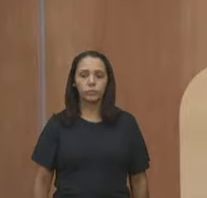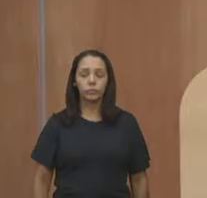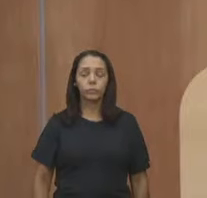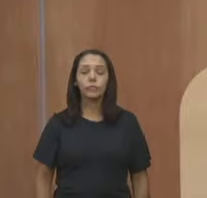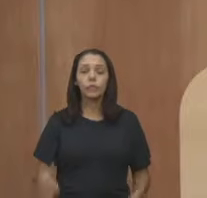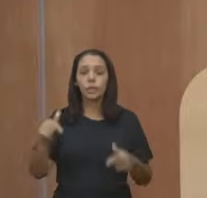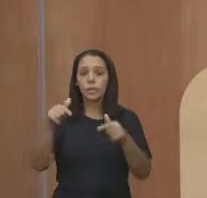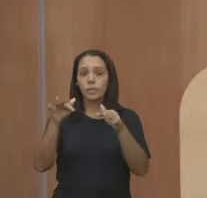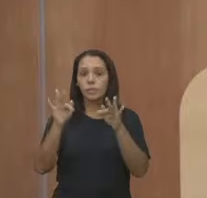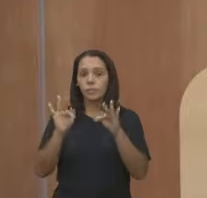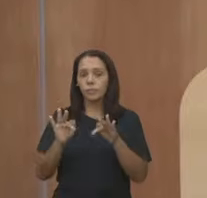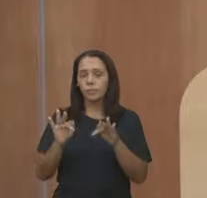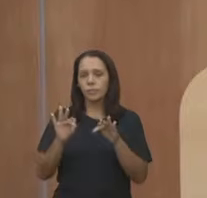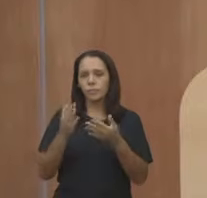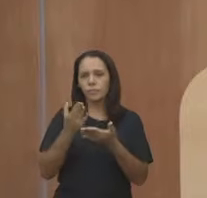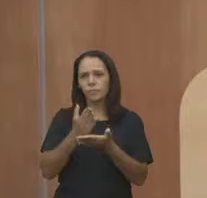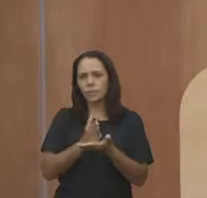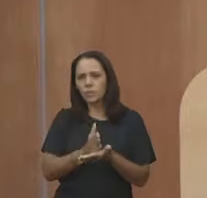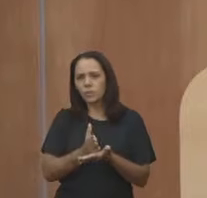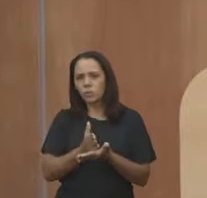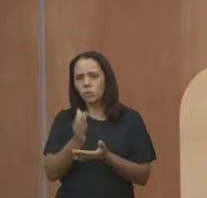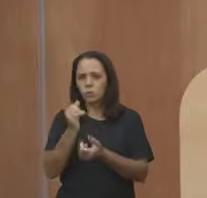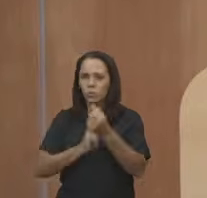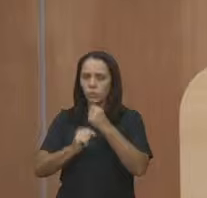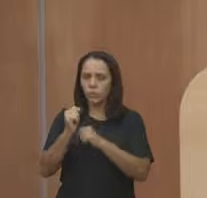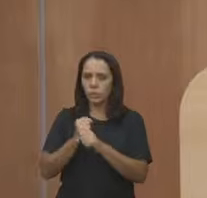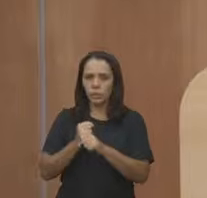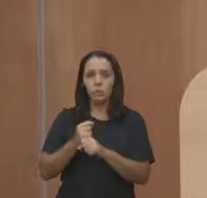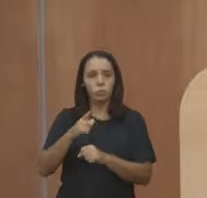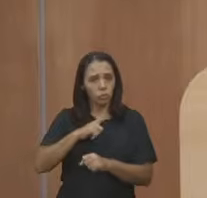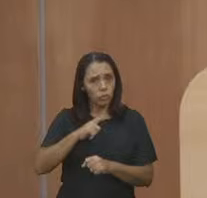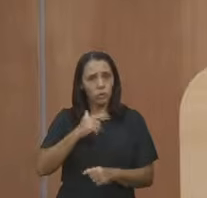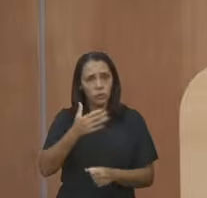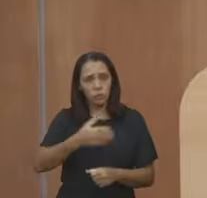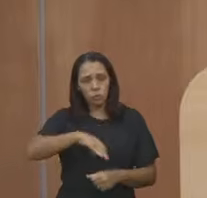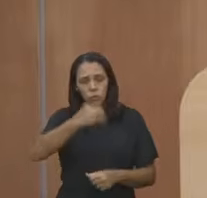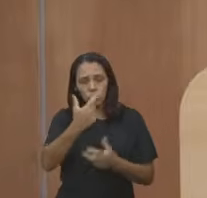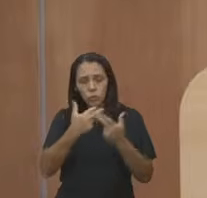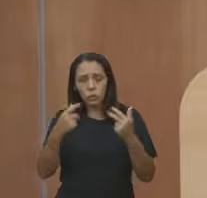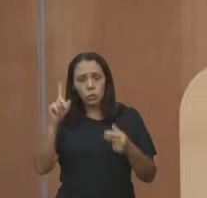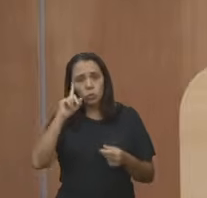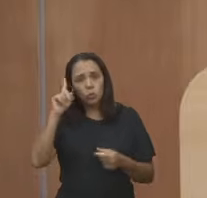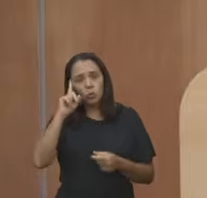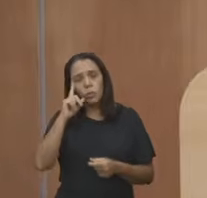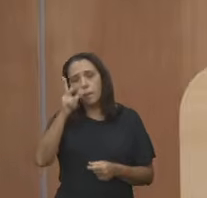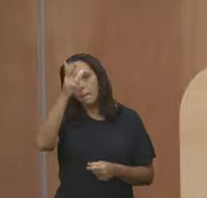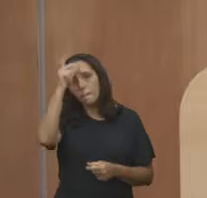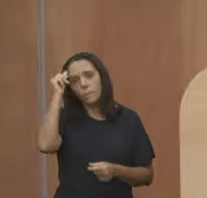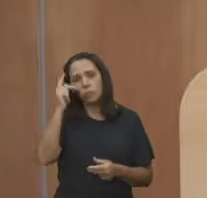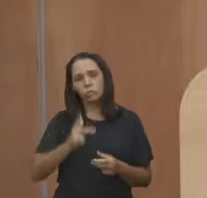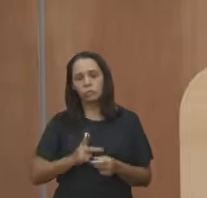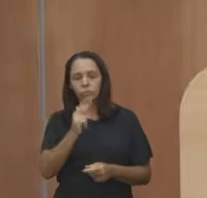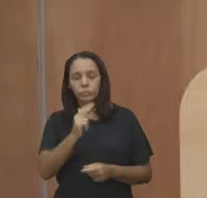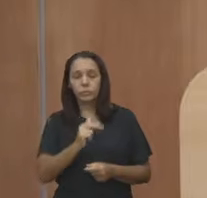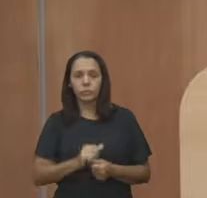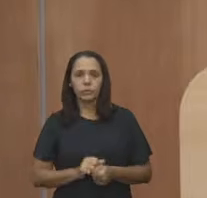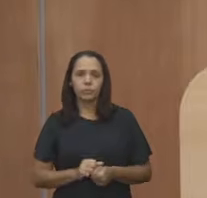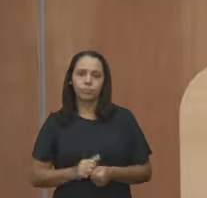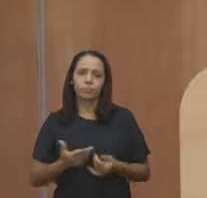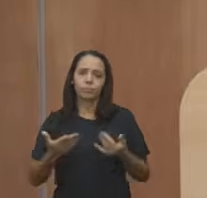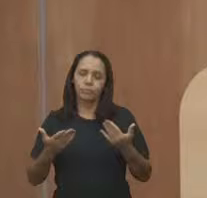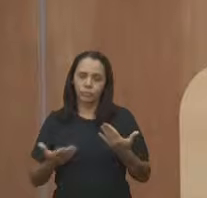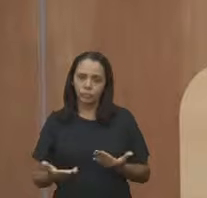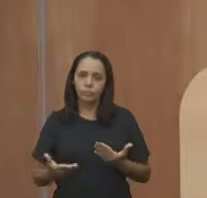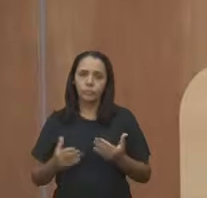do ano passado, no meio do ano passado, na verdade, a gente tinha fruta todos os dias. A Prefeitura cortou recursos para a merenda das crianças. Essas frutas passaram a